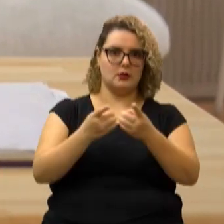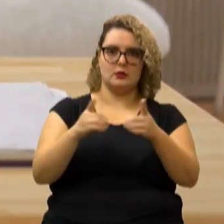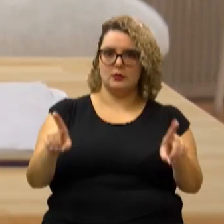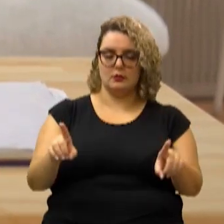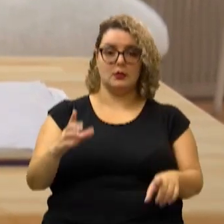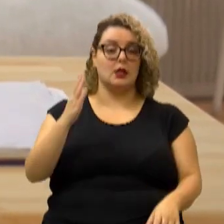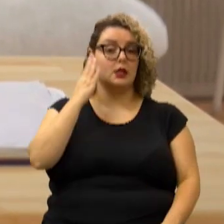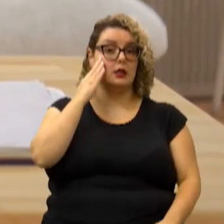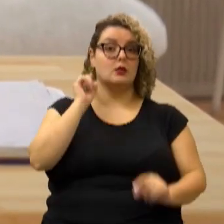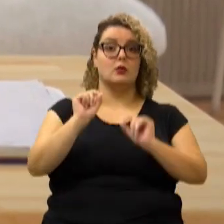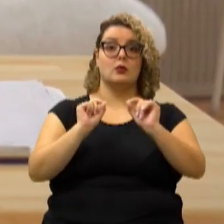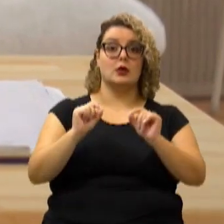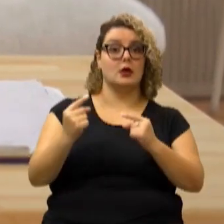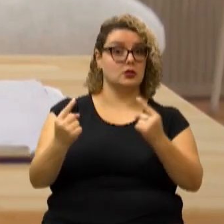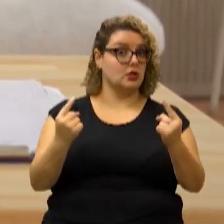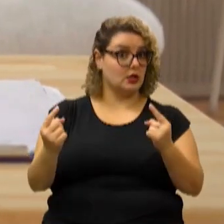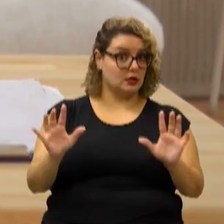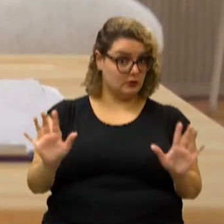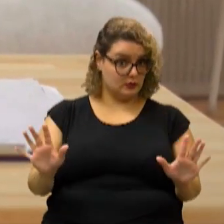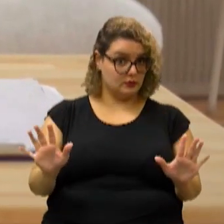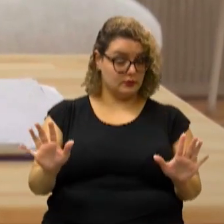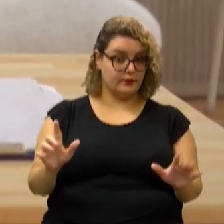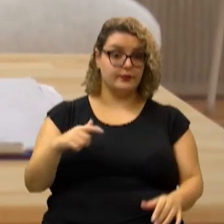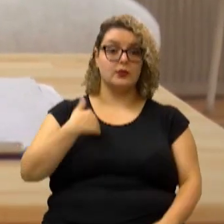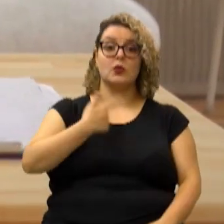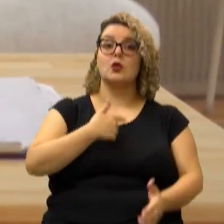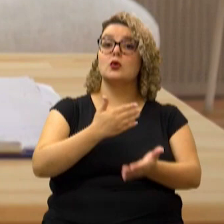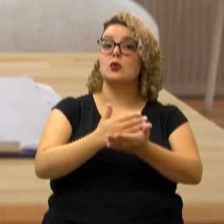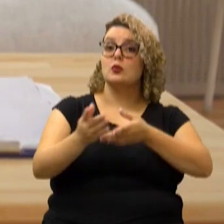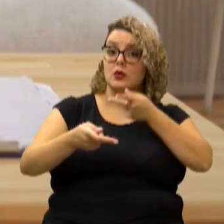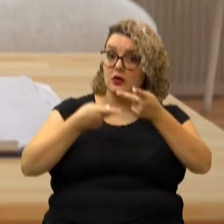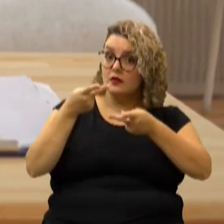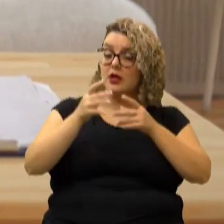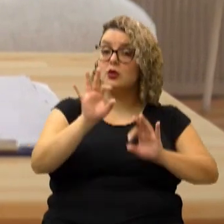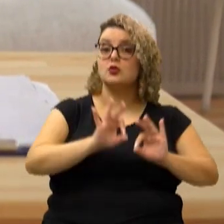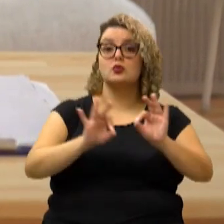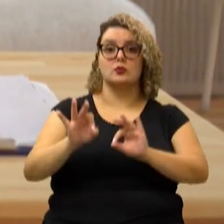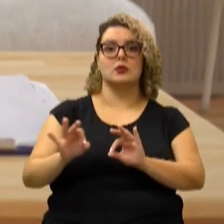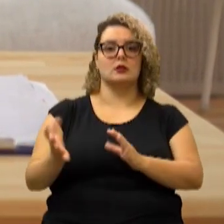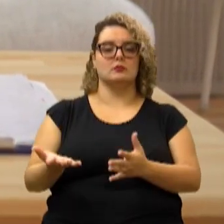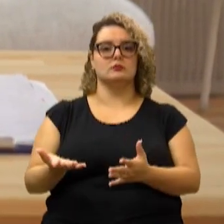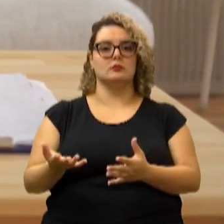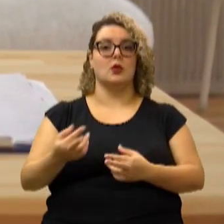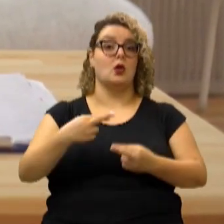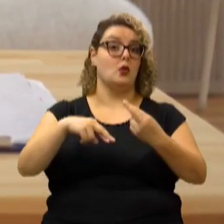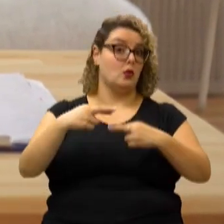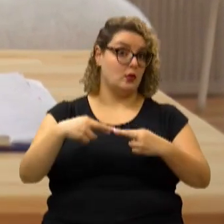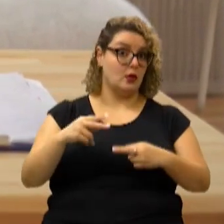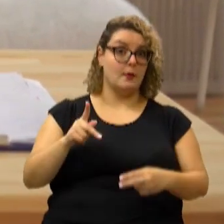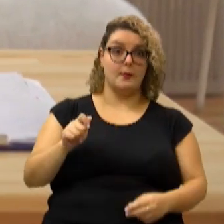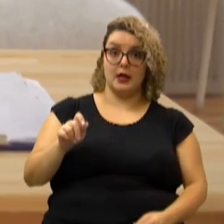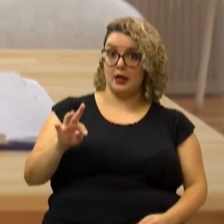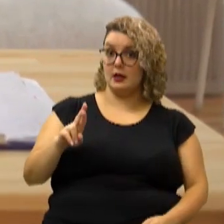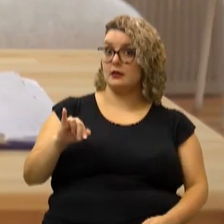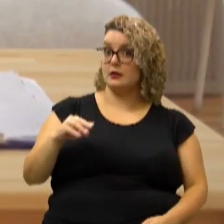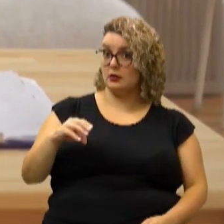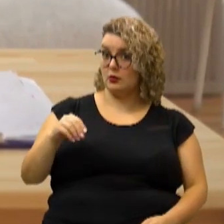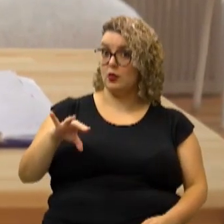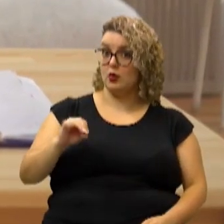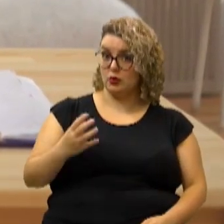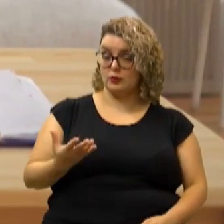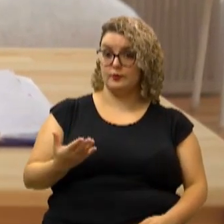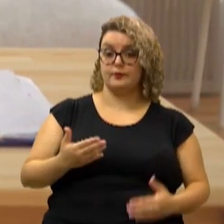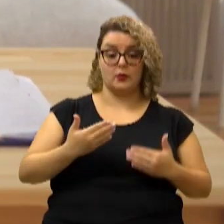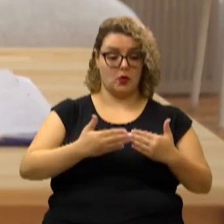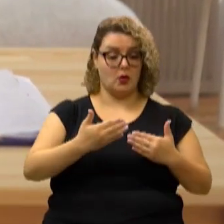é de cada um então assim a gente começa a falar do planejamento em relação a patrimônio